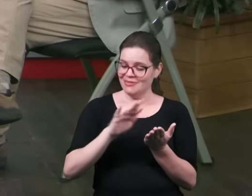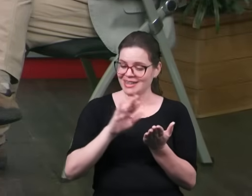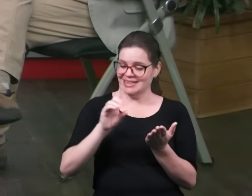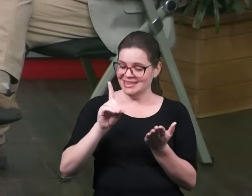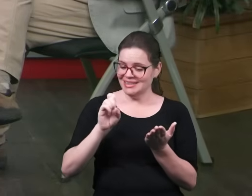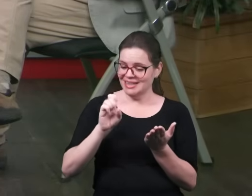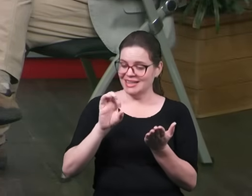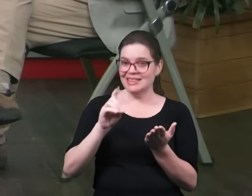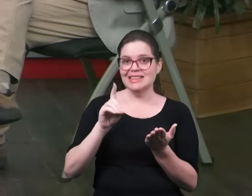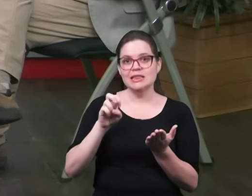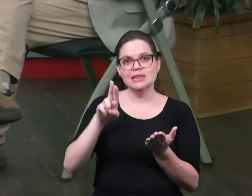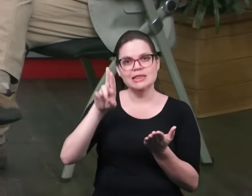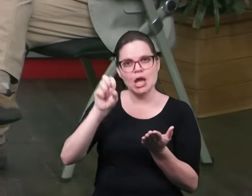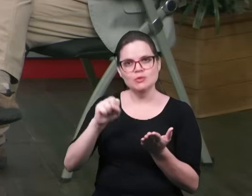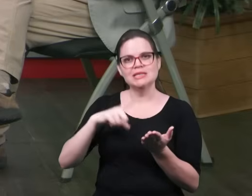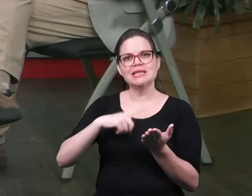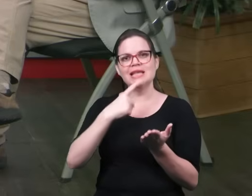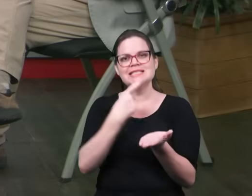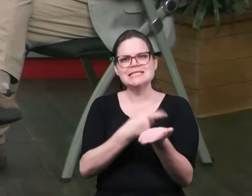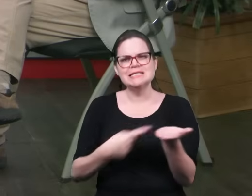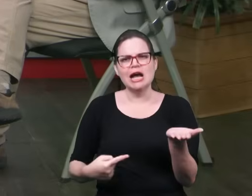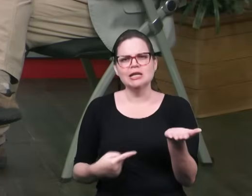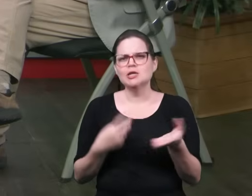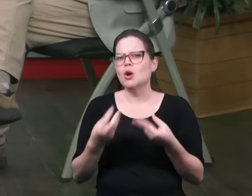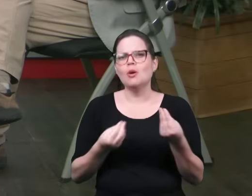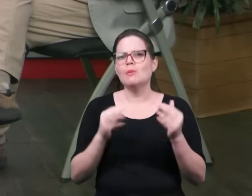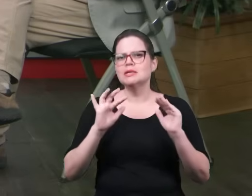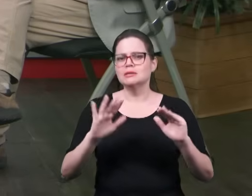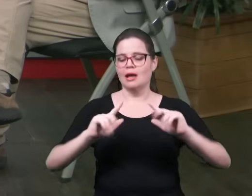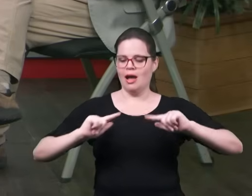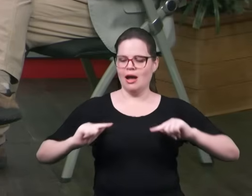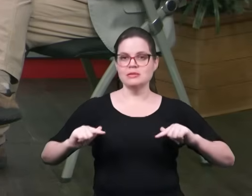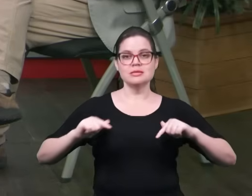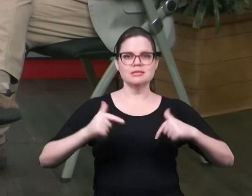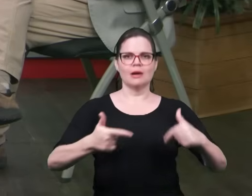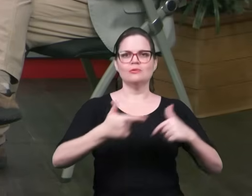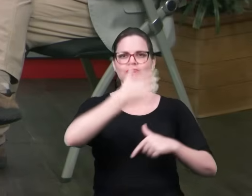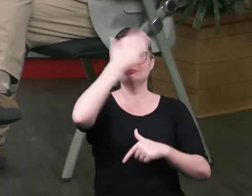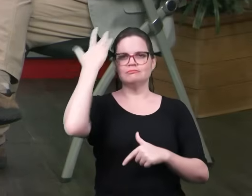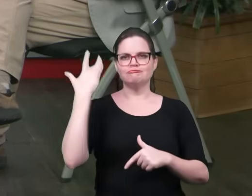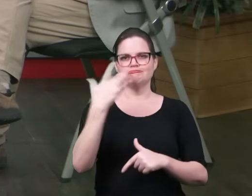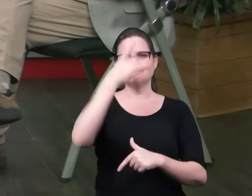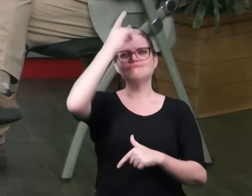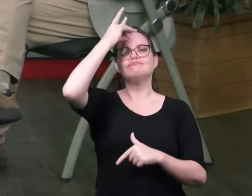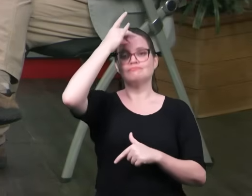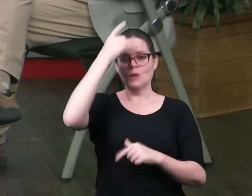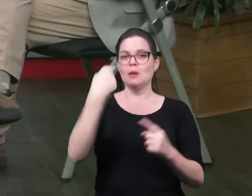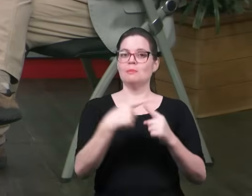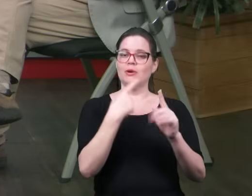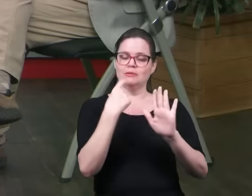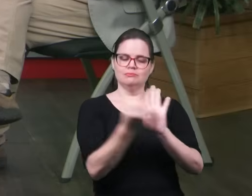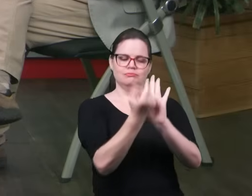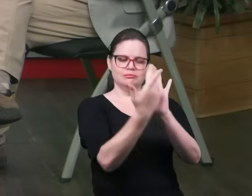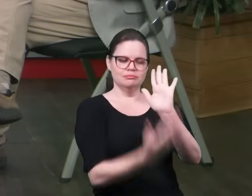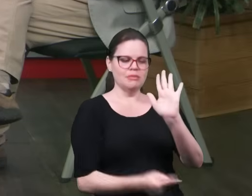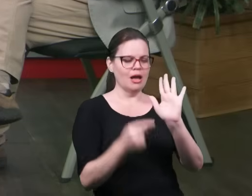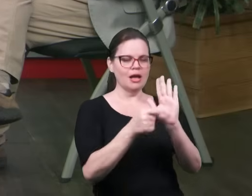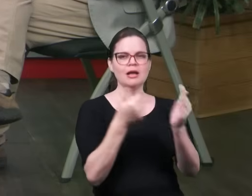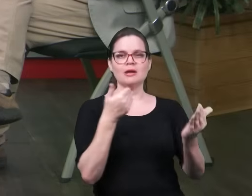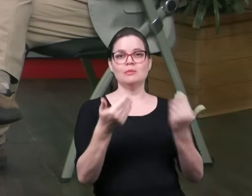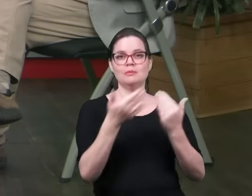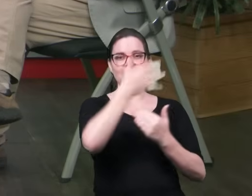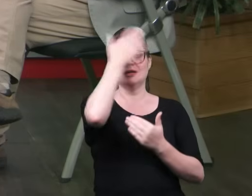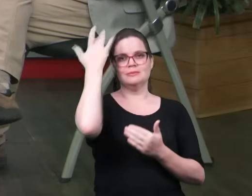Deus, a Bíblia, mas sob o efeito e a ação do Espírito Santo. Em